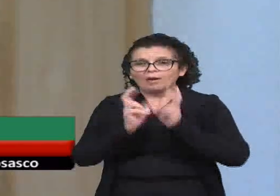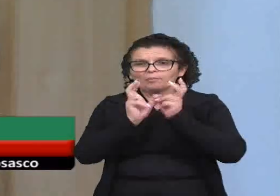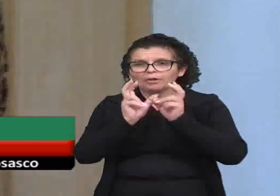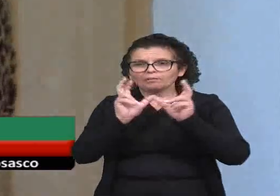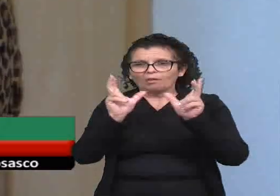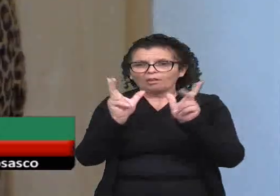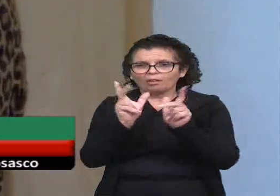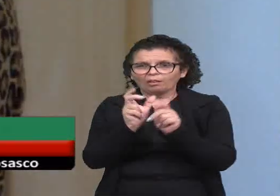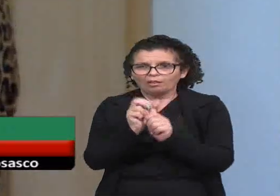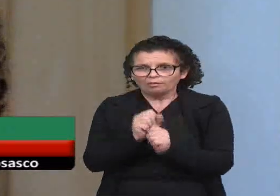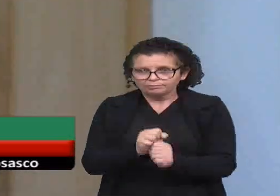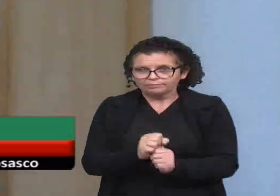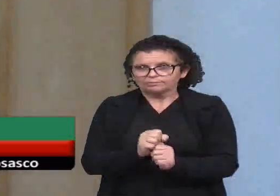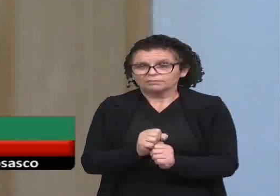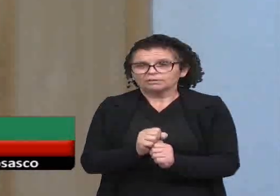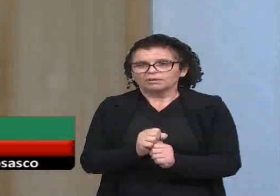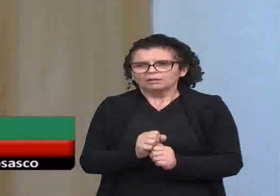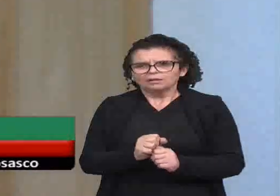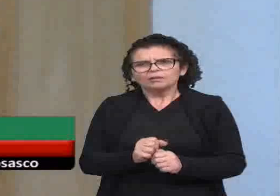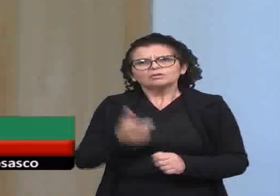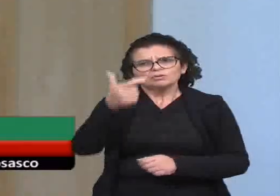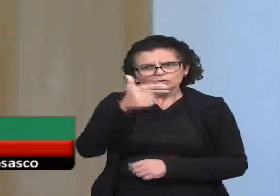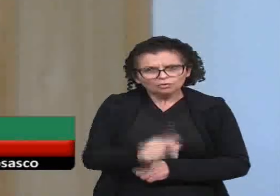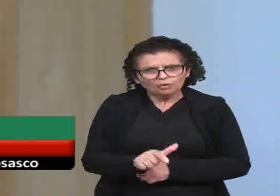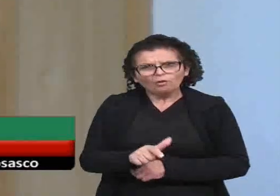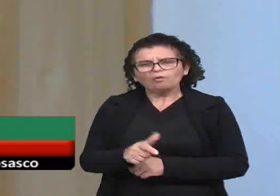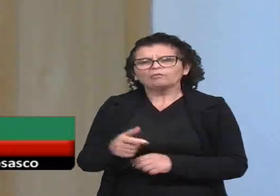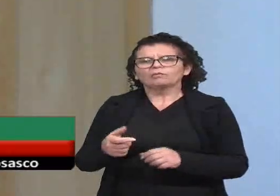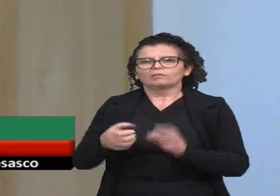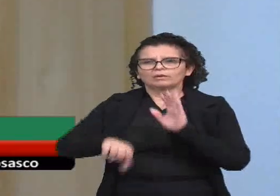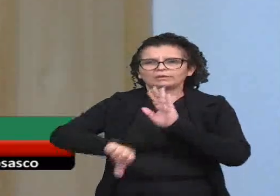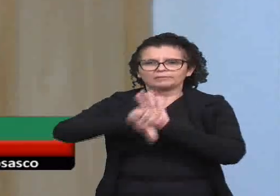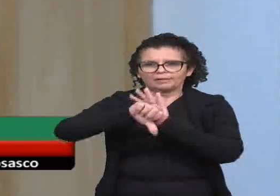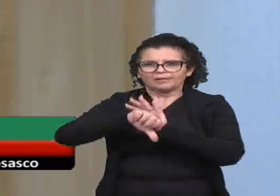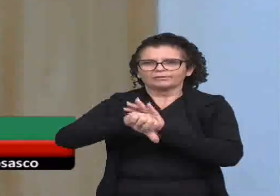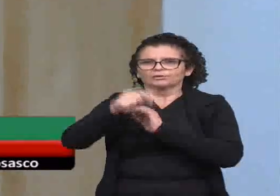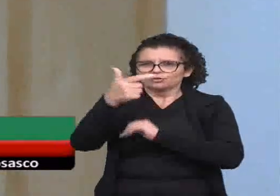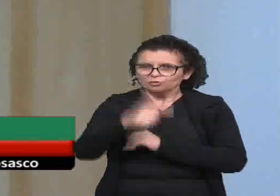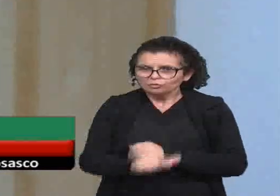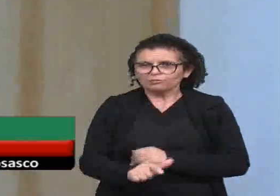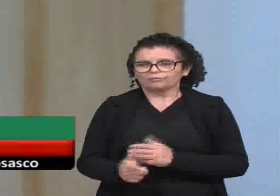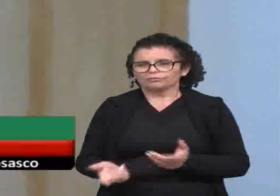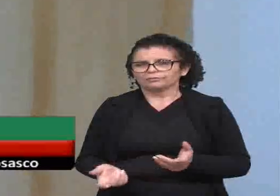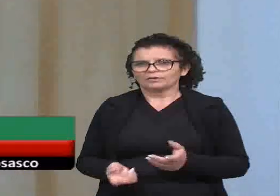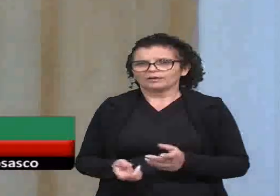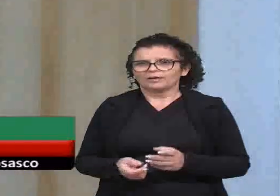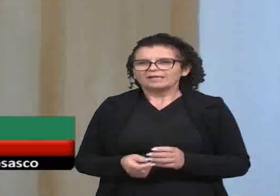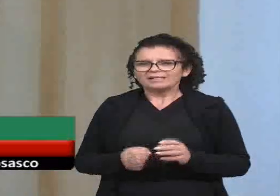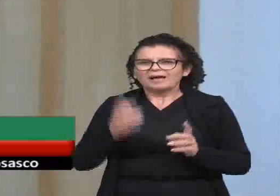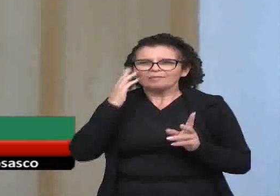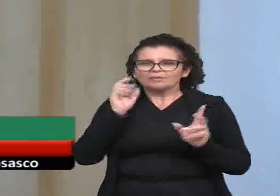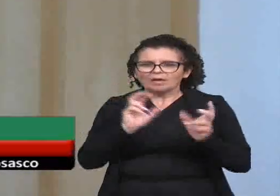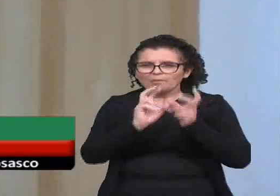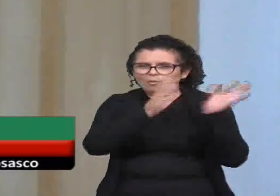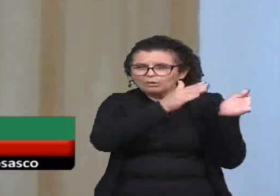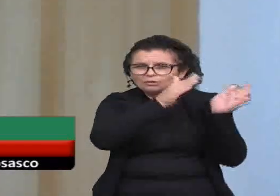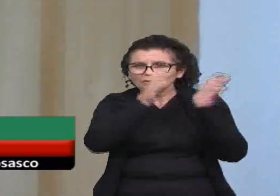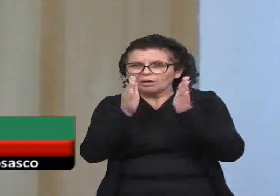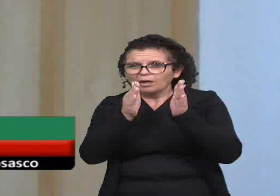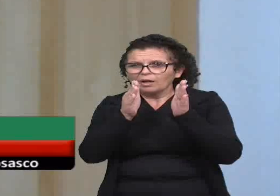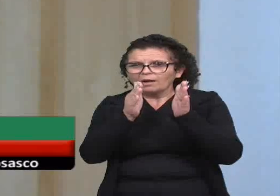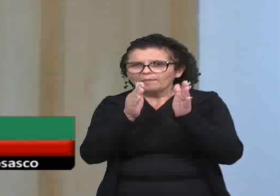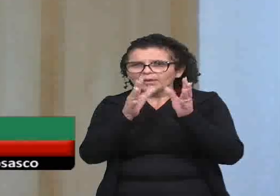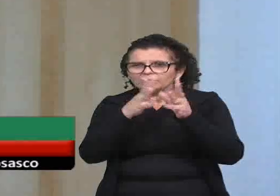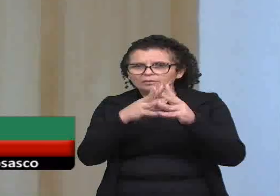esquecida. Ela corre o risco de novo, ser criminalizada. Ela corre o risco de ser apagada uma história de resistência e